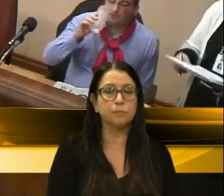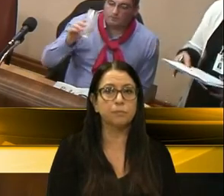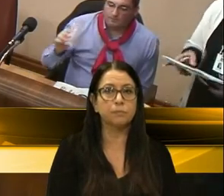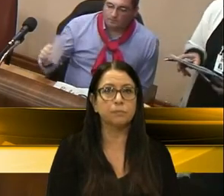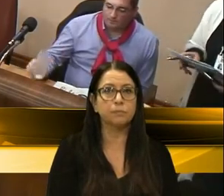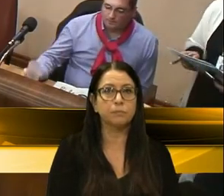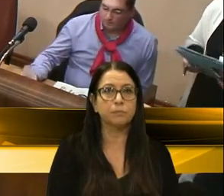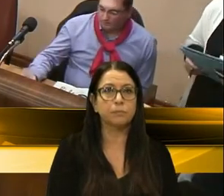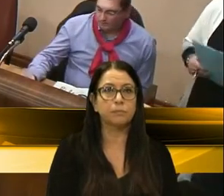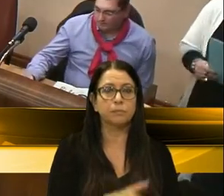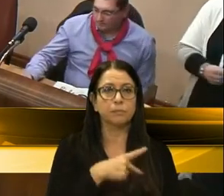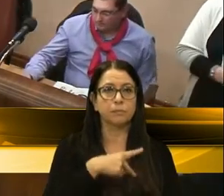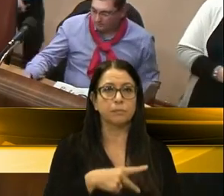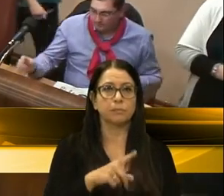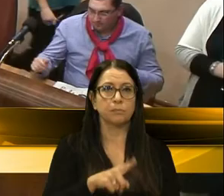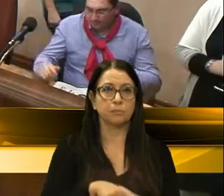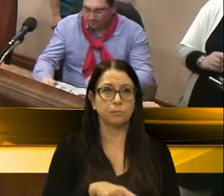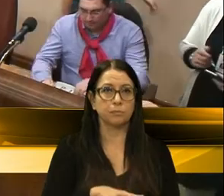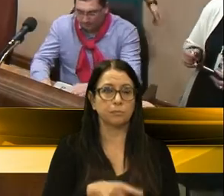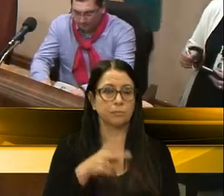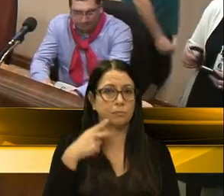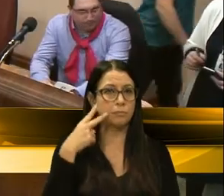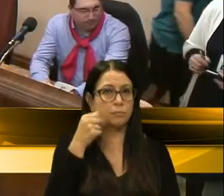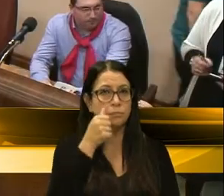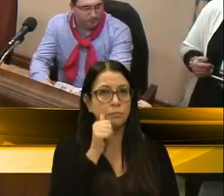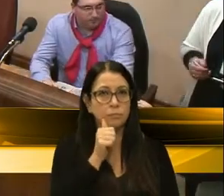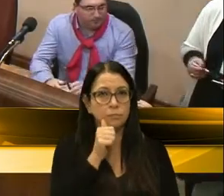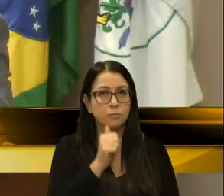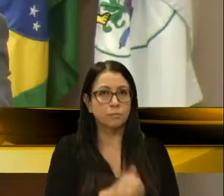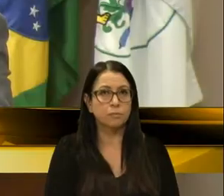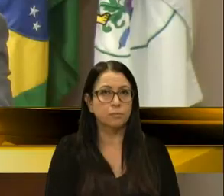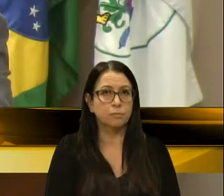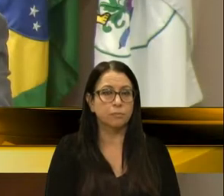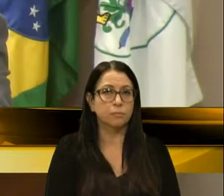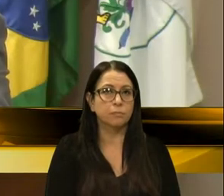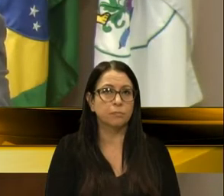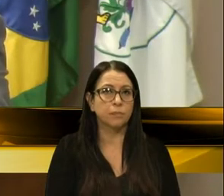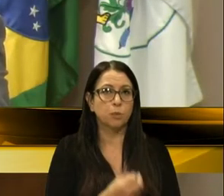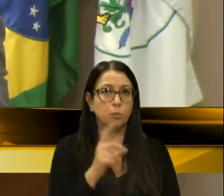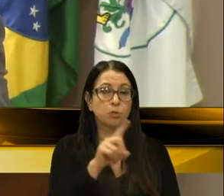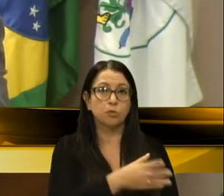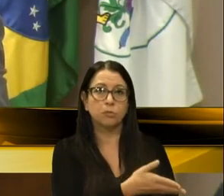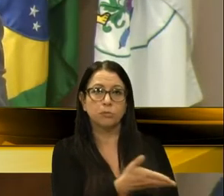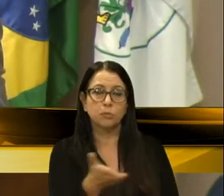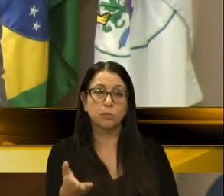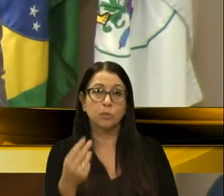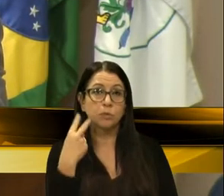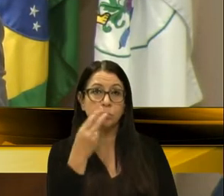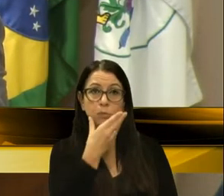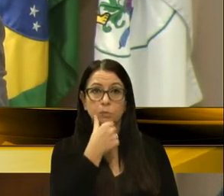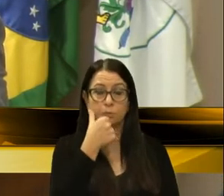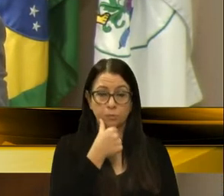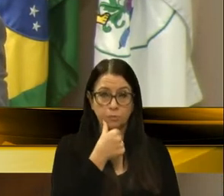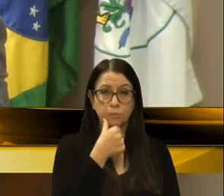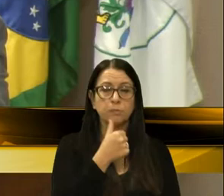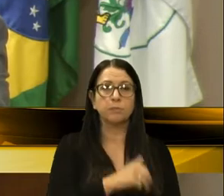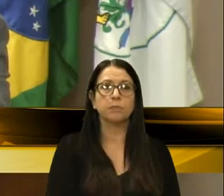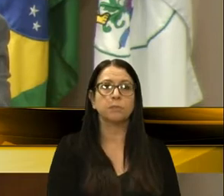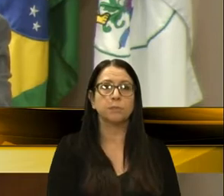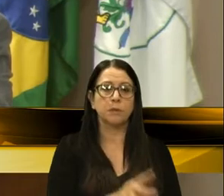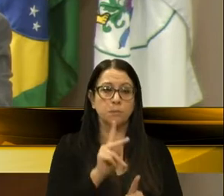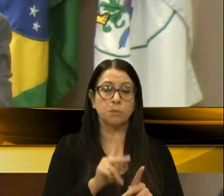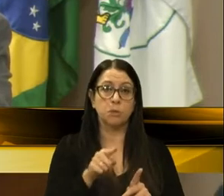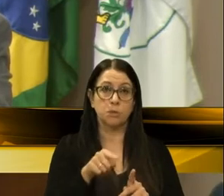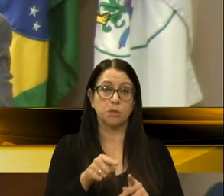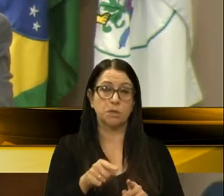que preside os trabalhos nesse momento, vereadora Paula Iores. Bom dia a todos os senhores vereadores e vereadoras, as pessoas que